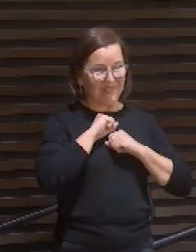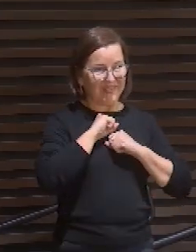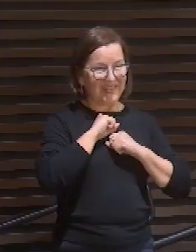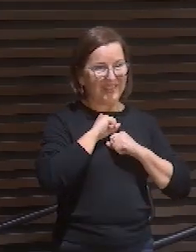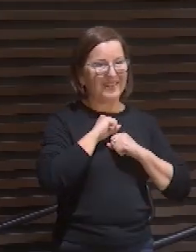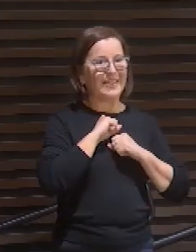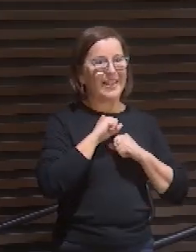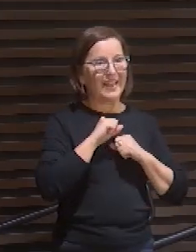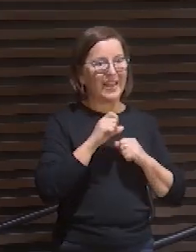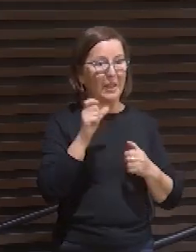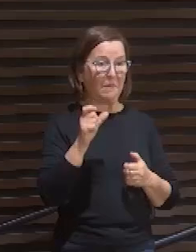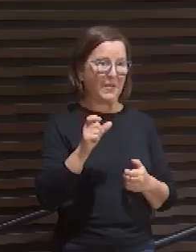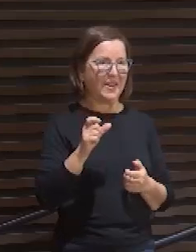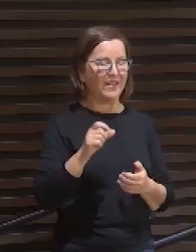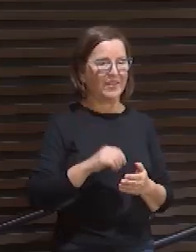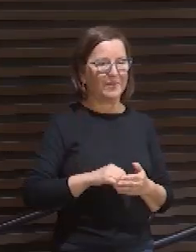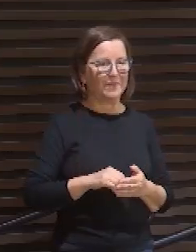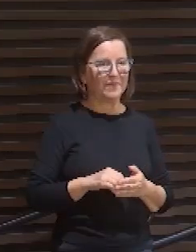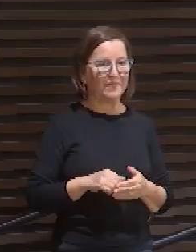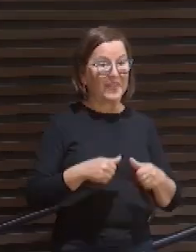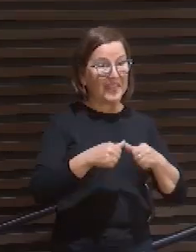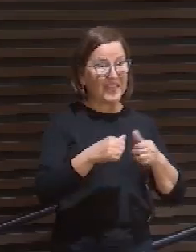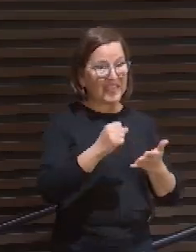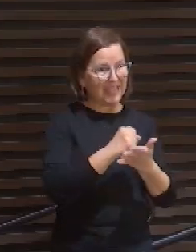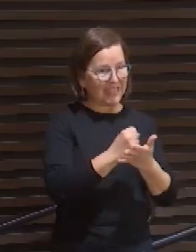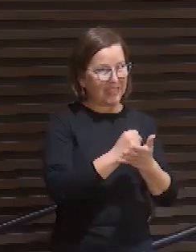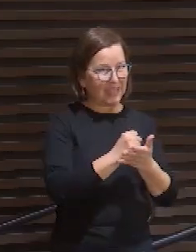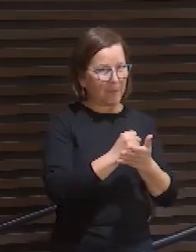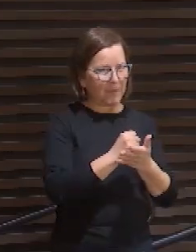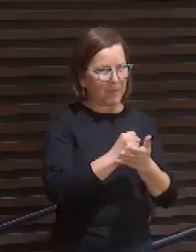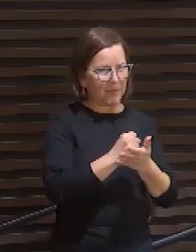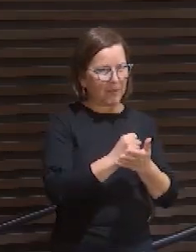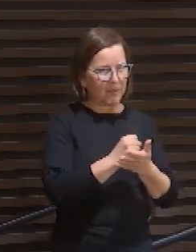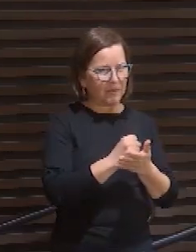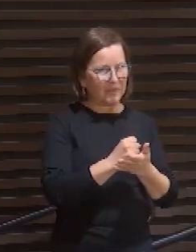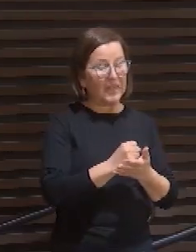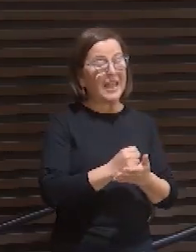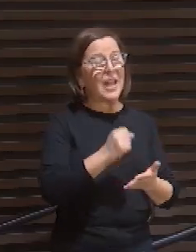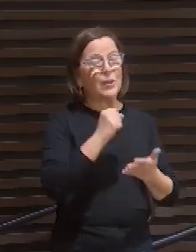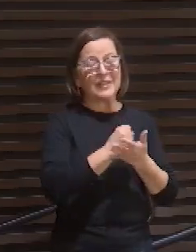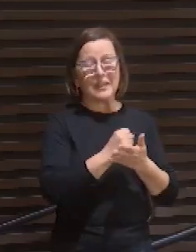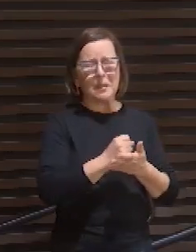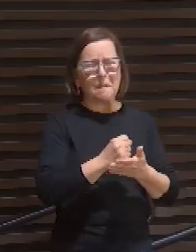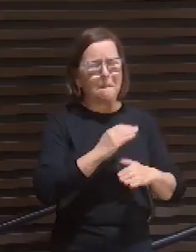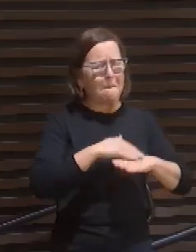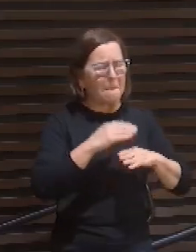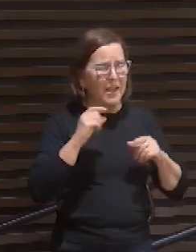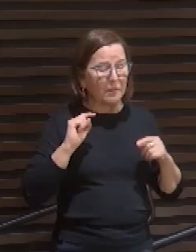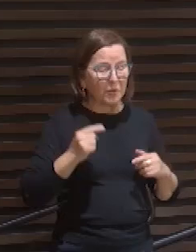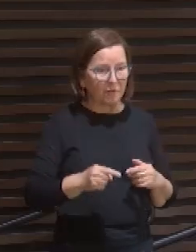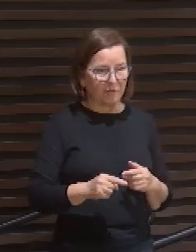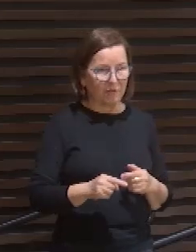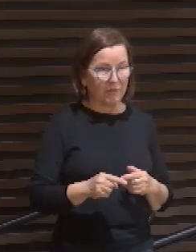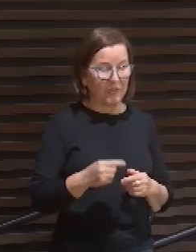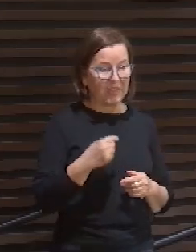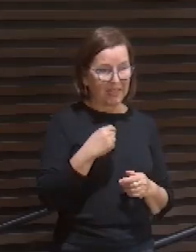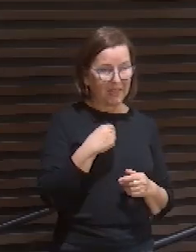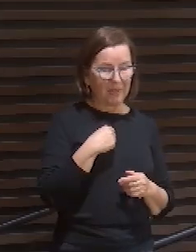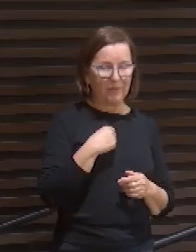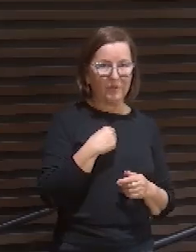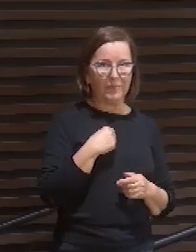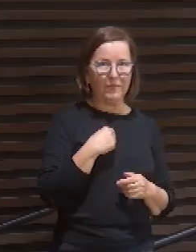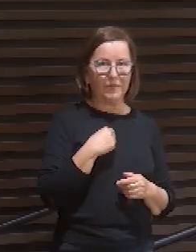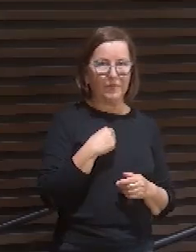Esse testamento é o testamento mais profundo. Eu não me tornei herdeiro,